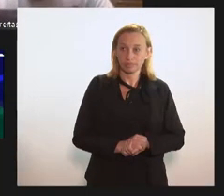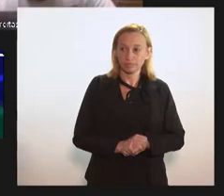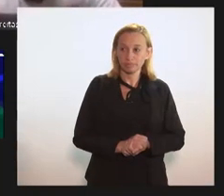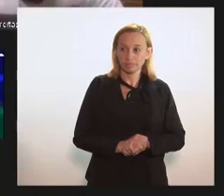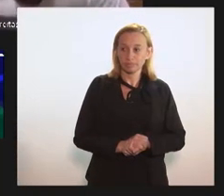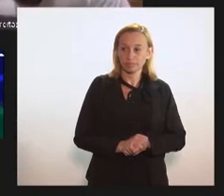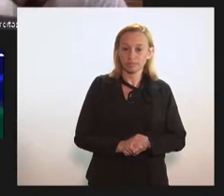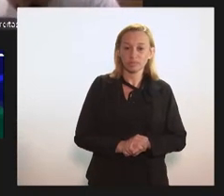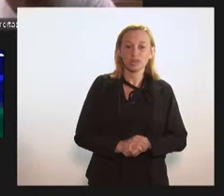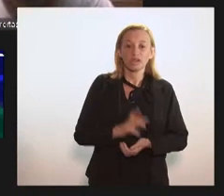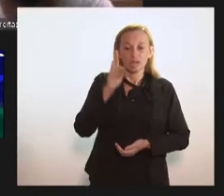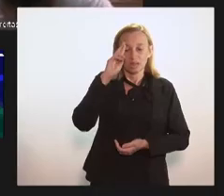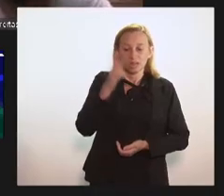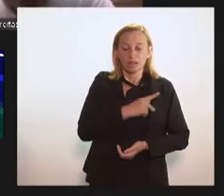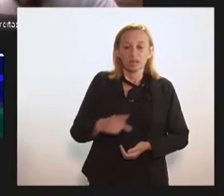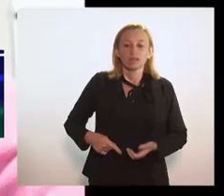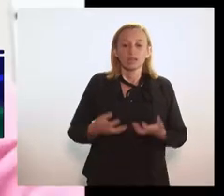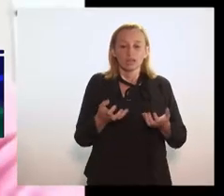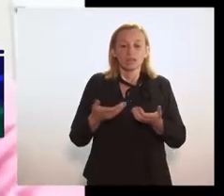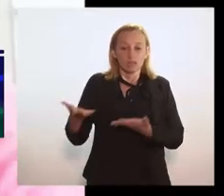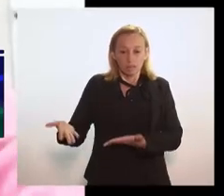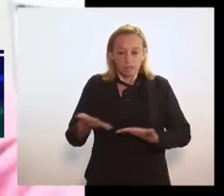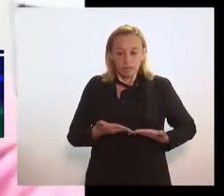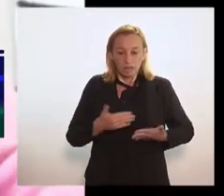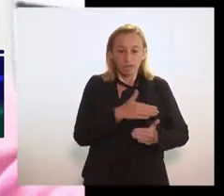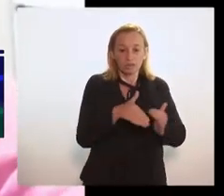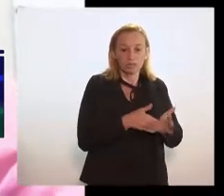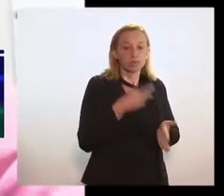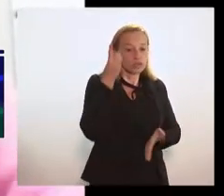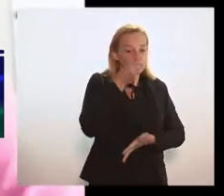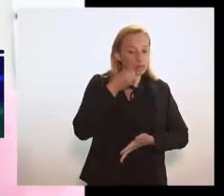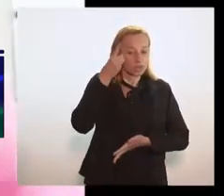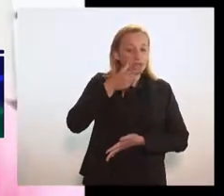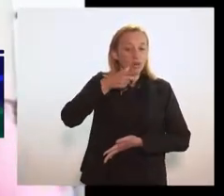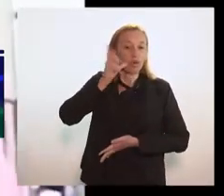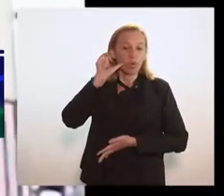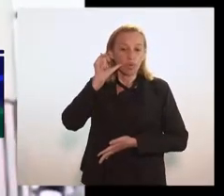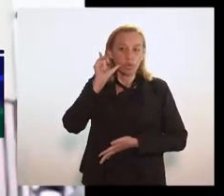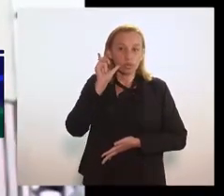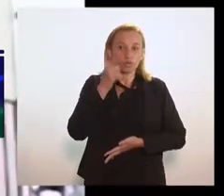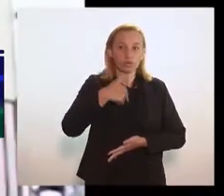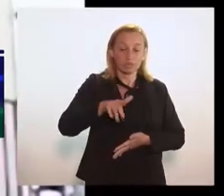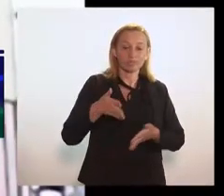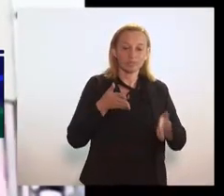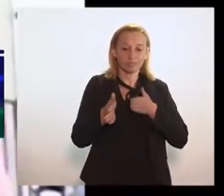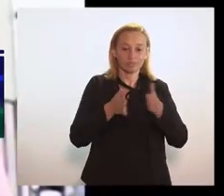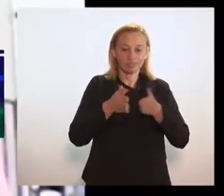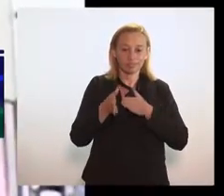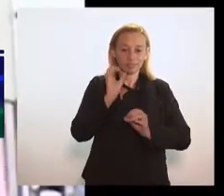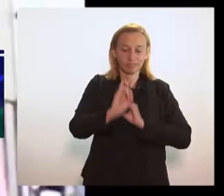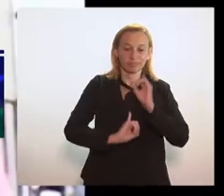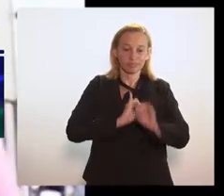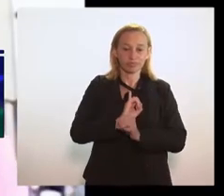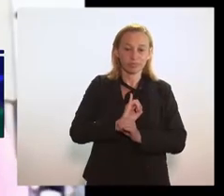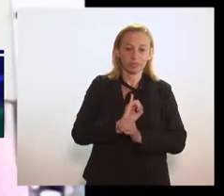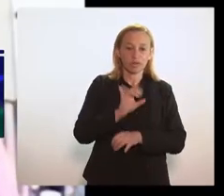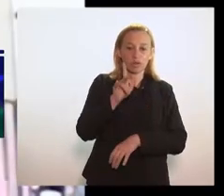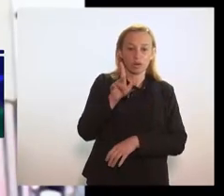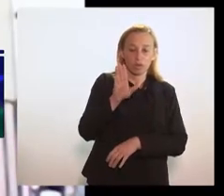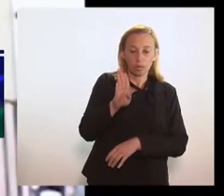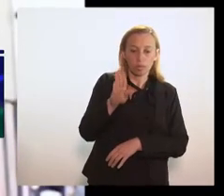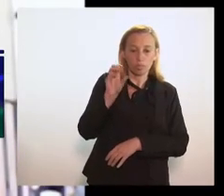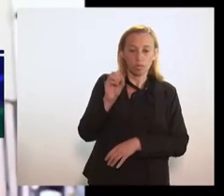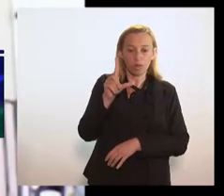Senhor presidente, quero compartilhar com Vossa Excelência e com os demais deputados que eu ontem tive acesso na internet a um boletim